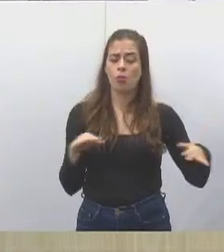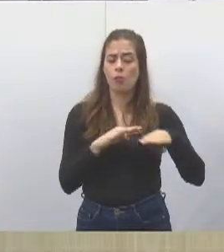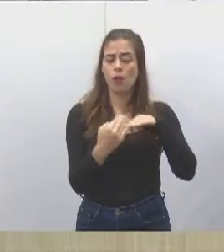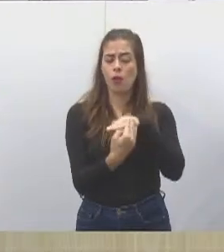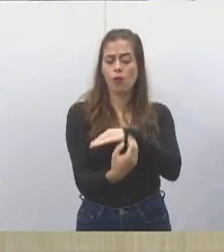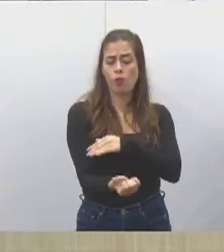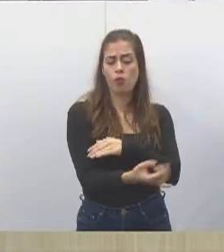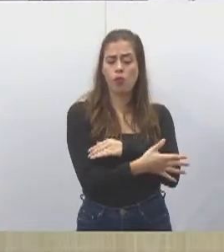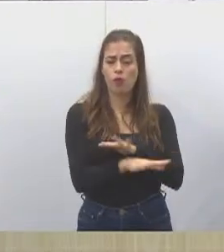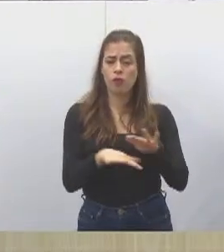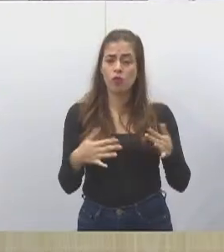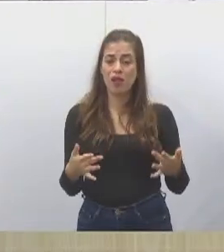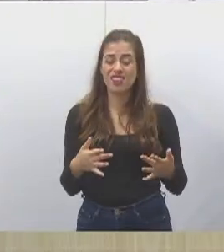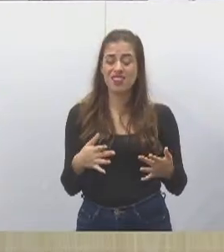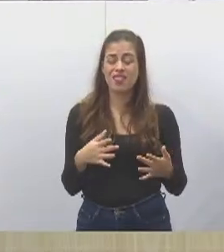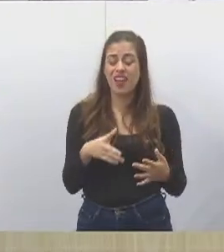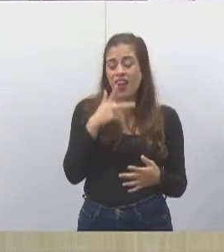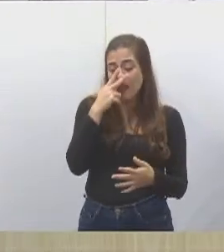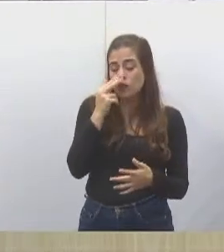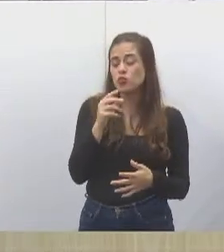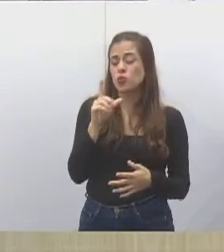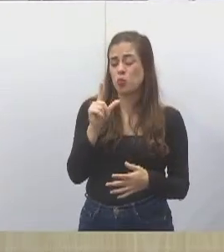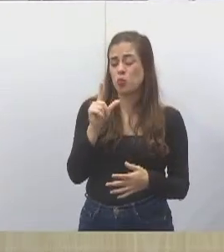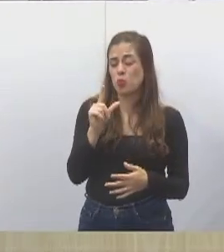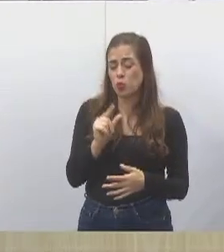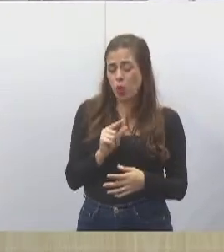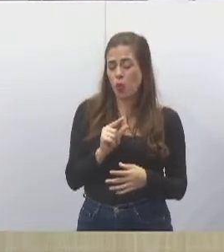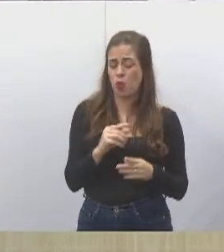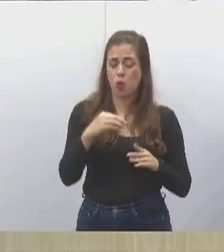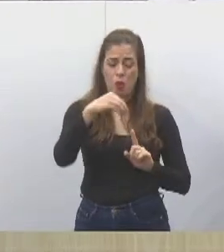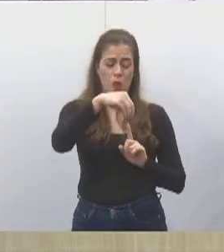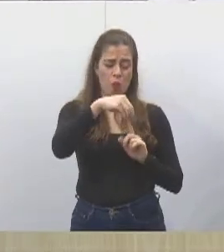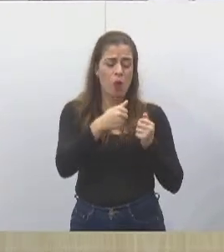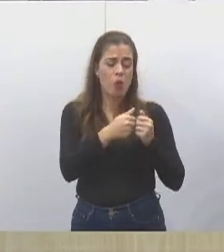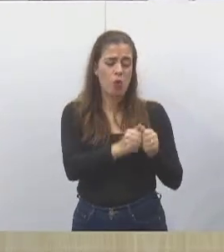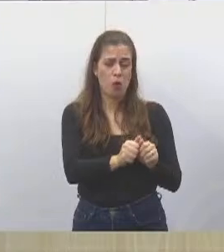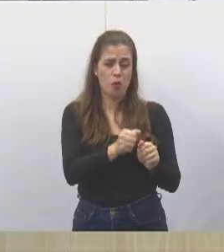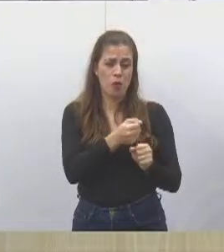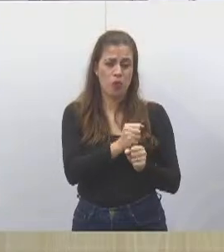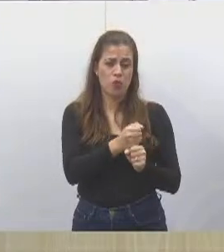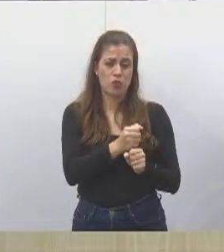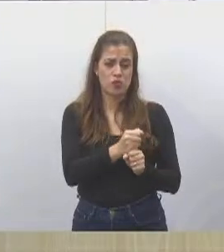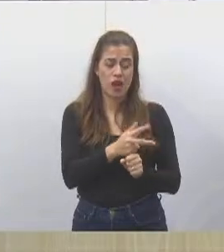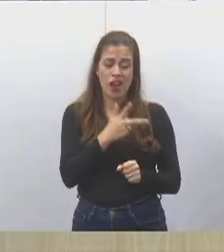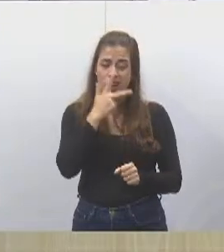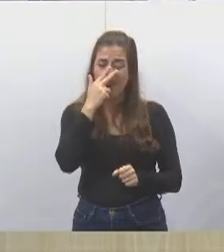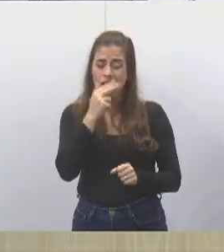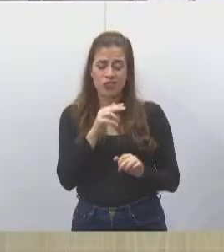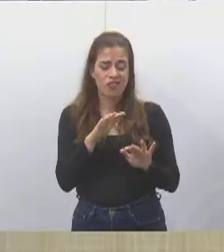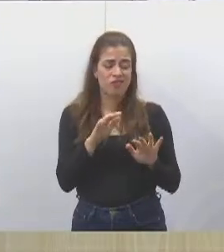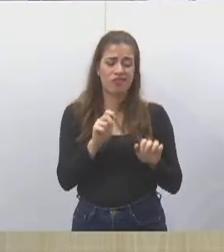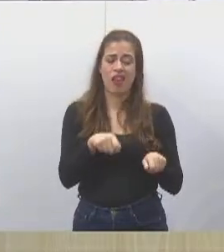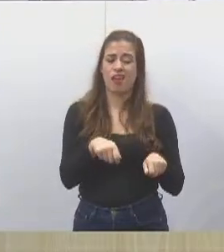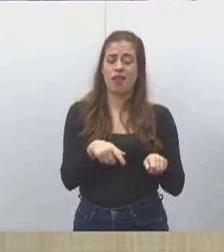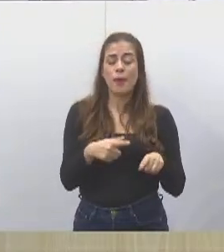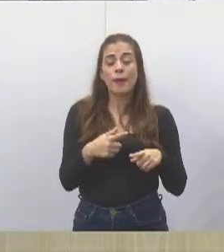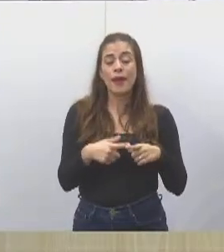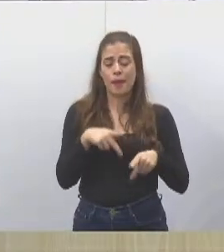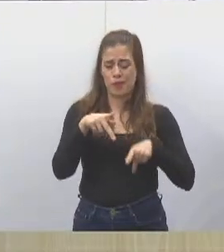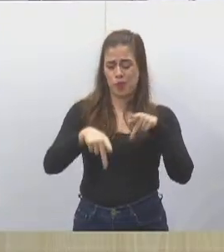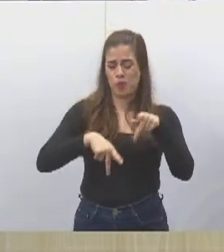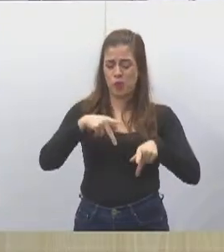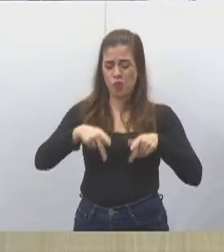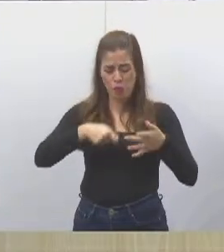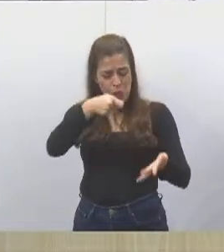pouco pontos de ônibus para ser construído aí o ano que vem. Eu acho que não vai contemplar, e é uma cobrança grande da população